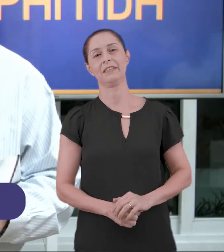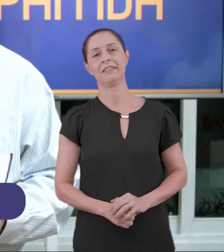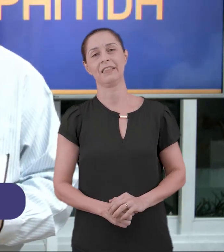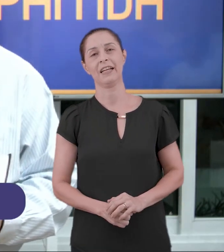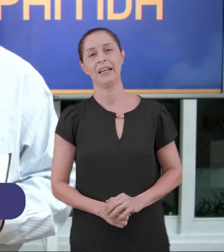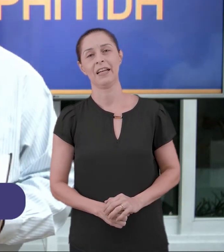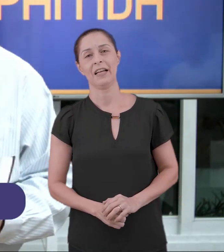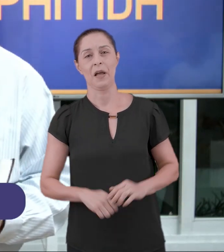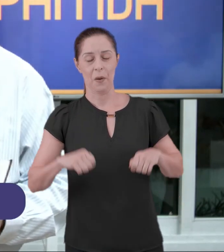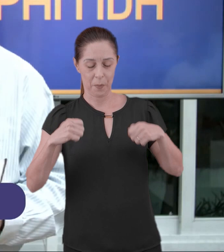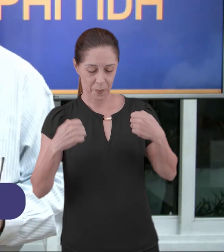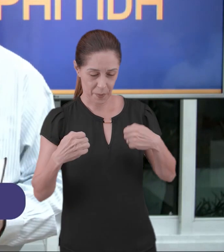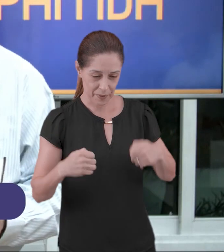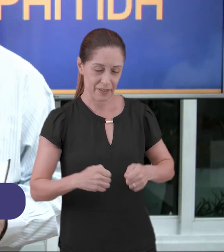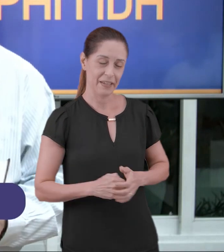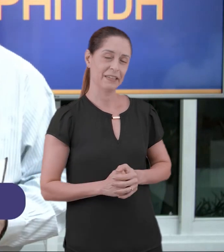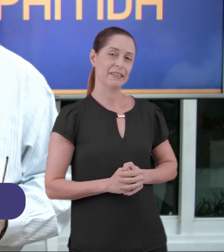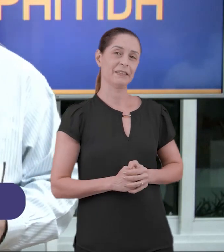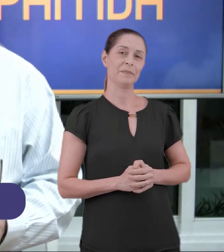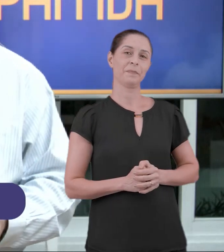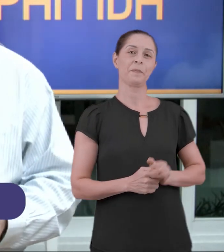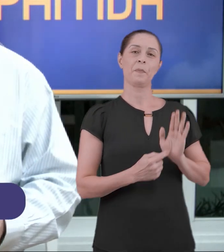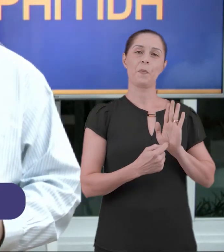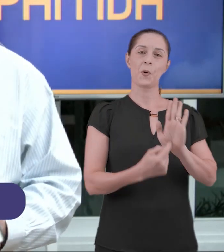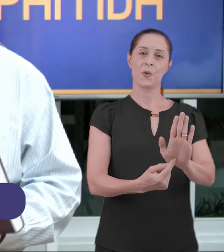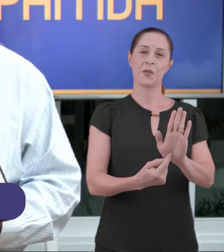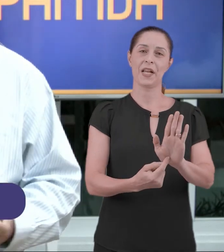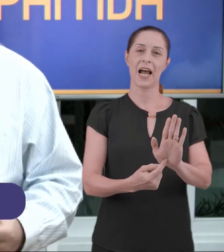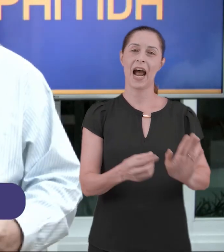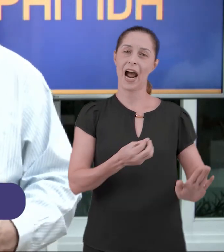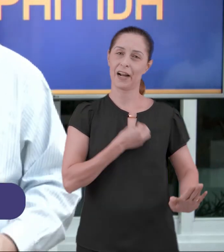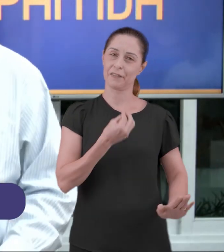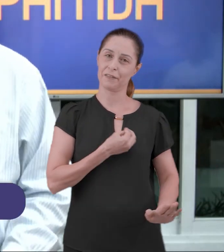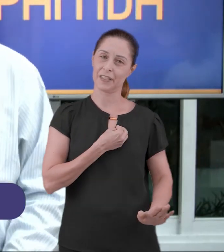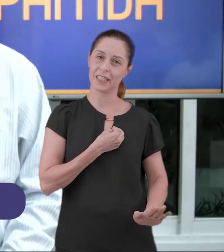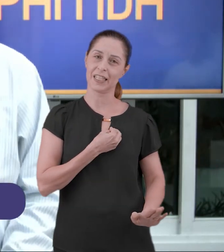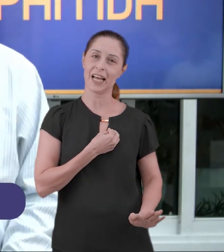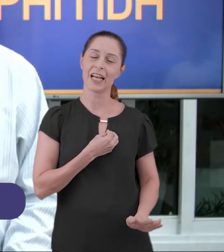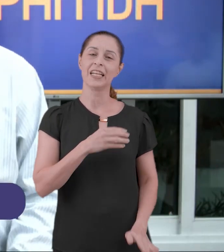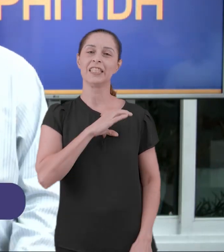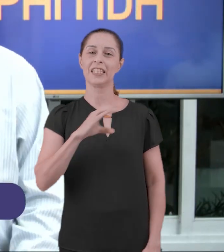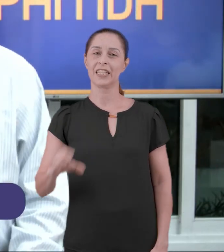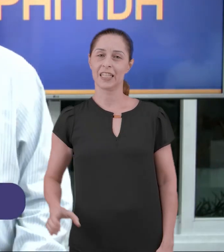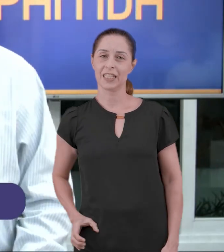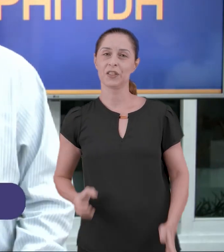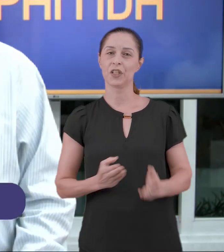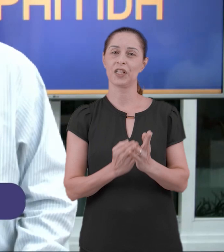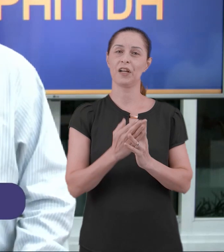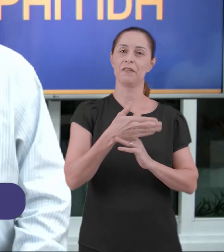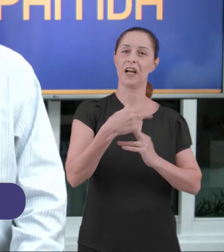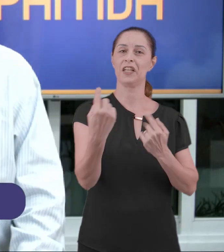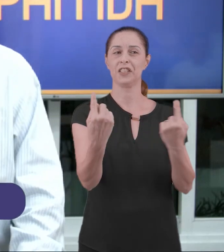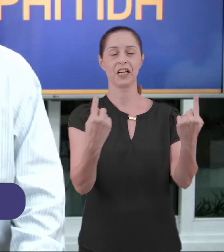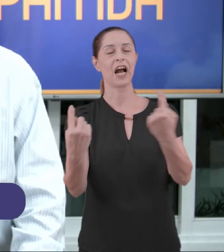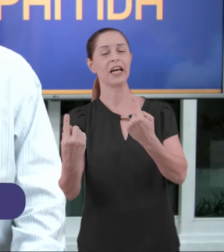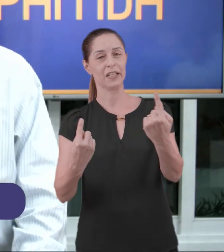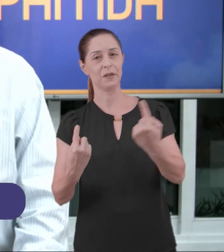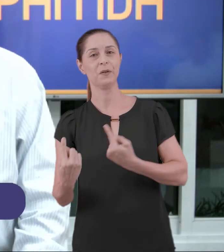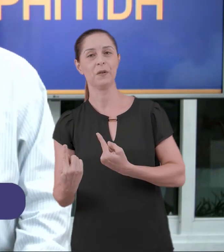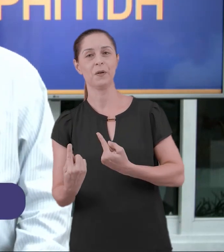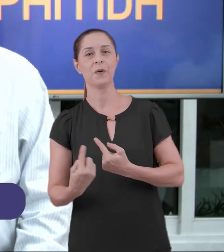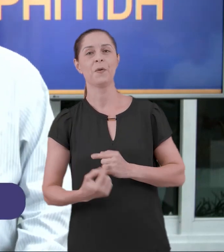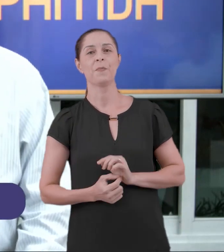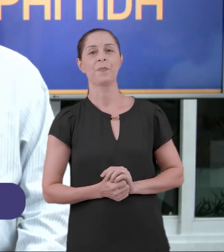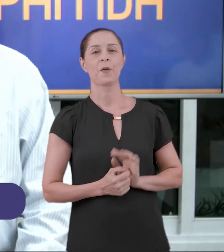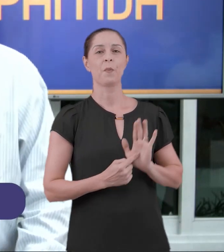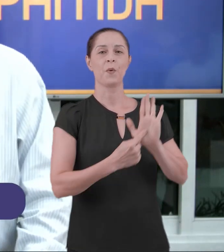temos que encarnar Jesus Cristo. Nós temos que mostrar Jesus Cristo para essas pessoas, para essas famílias